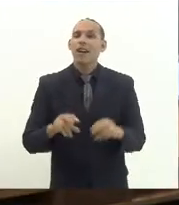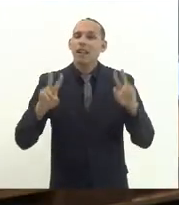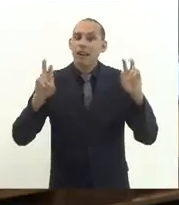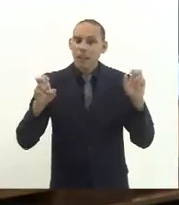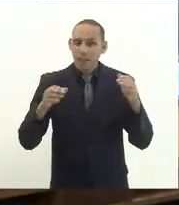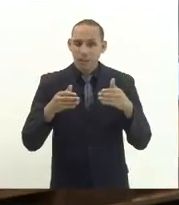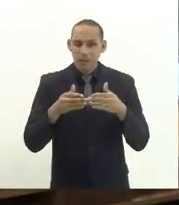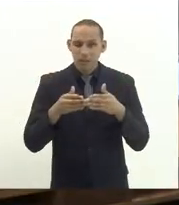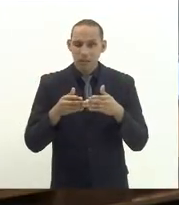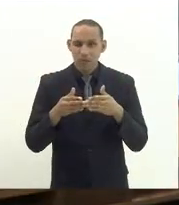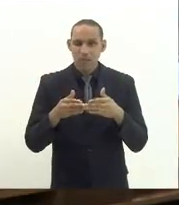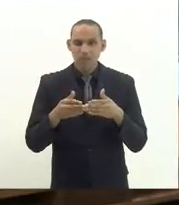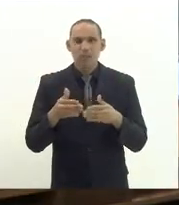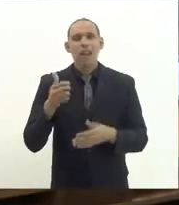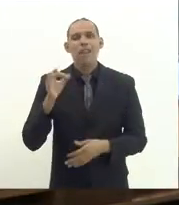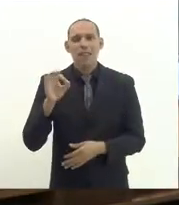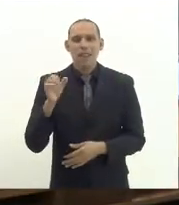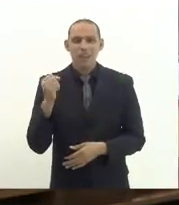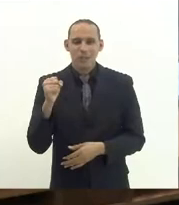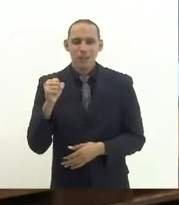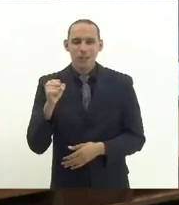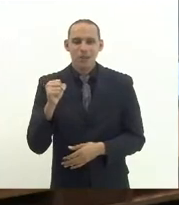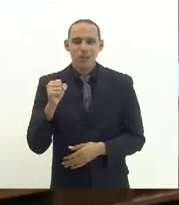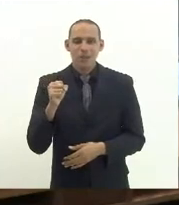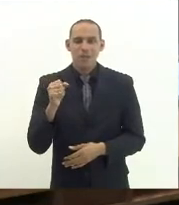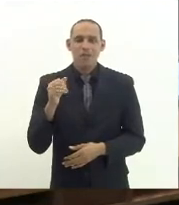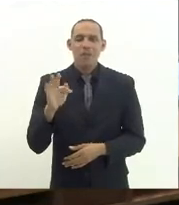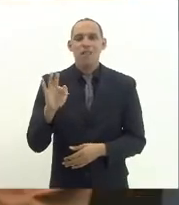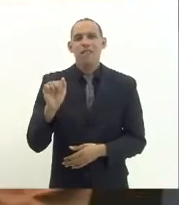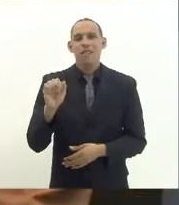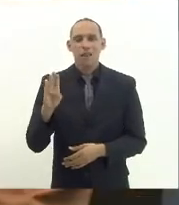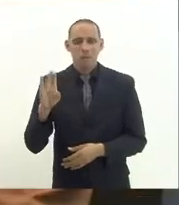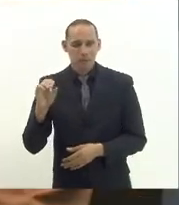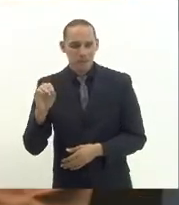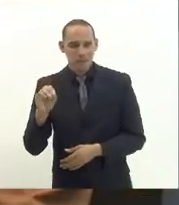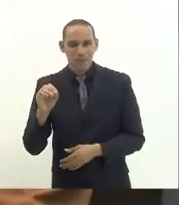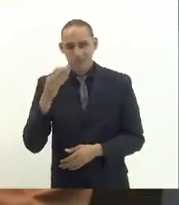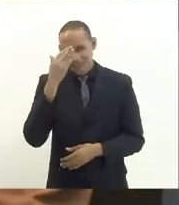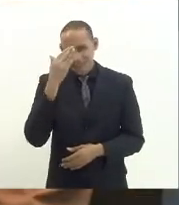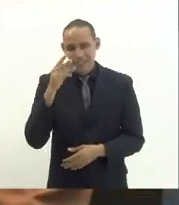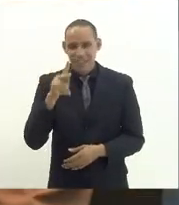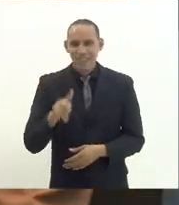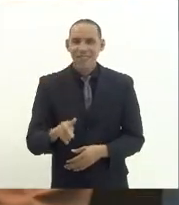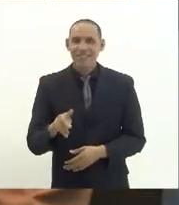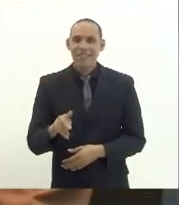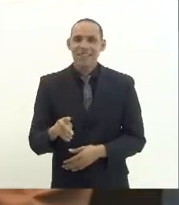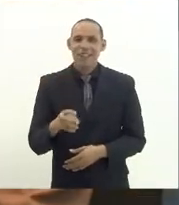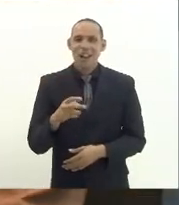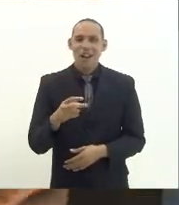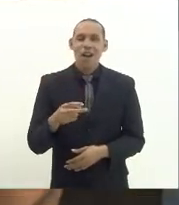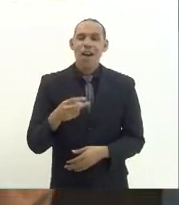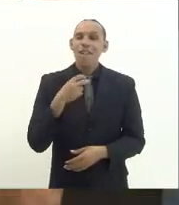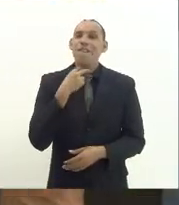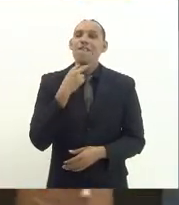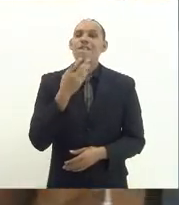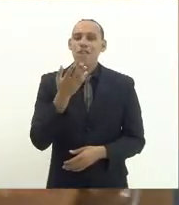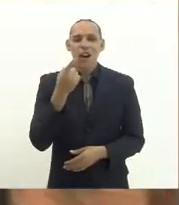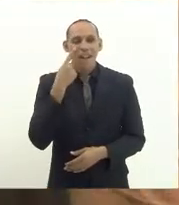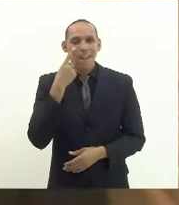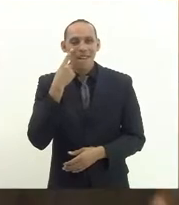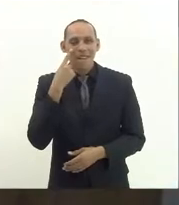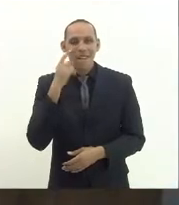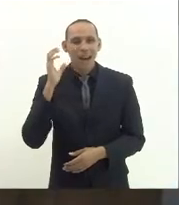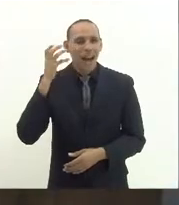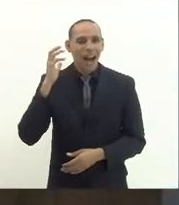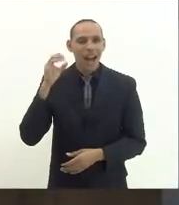ordem aqui eu passo uns 10 segundos por favor Deputado Fábio se Obrigado Presidente obrigado quero ver se você eram lá na radiologia em breve